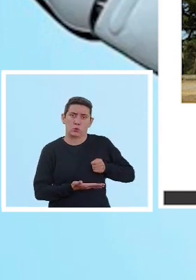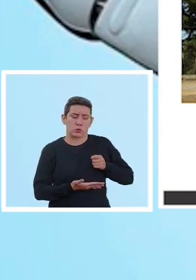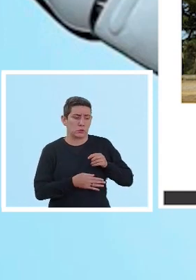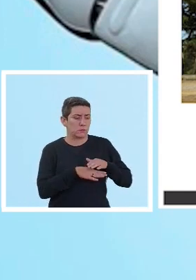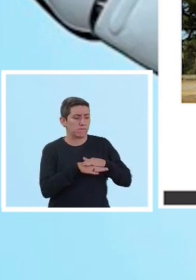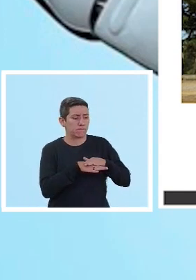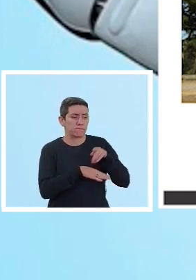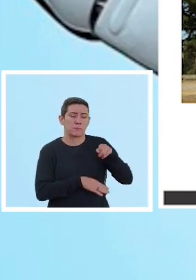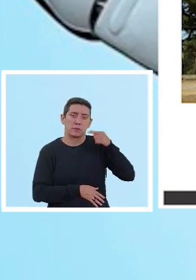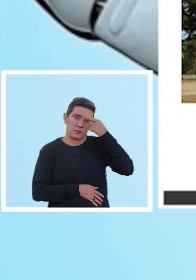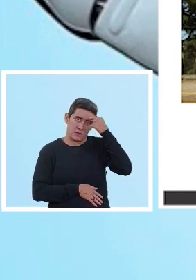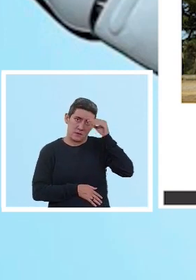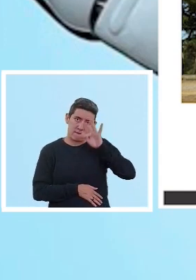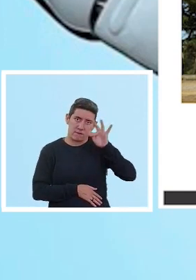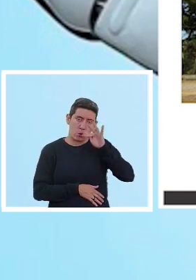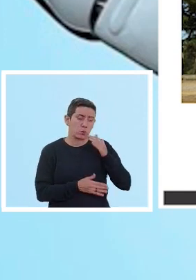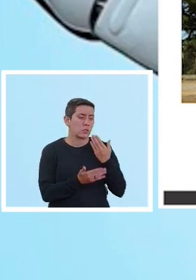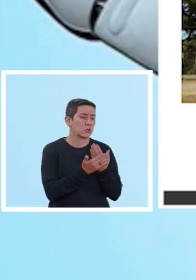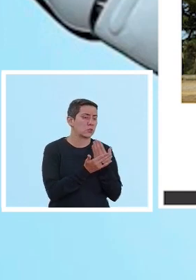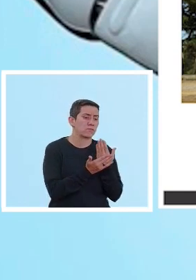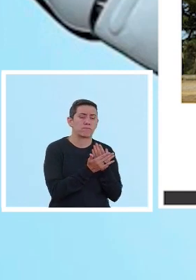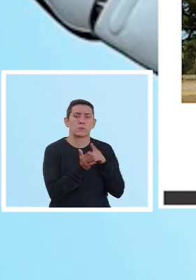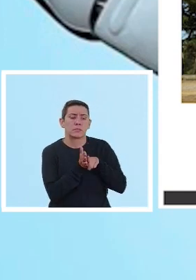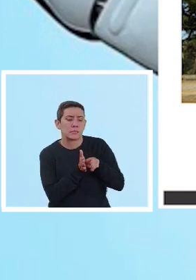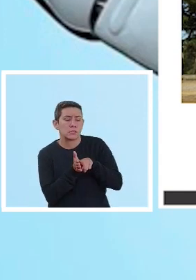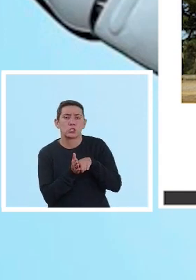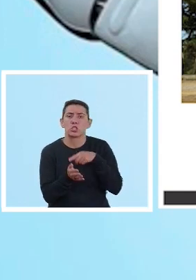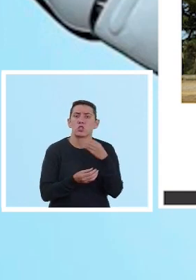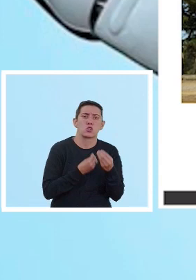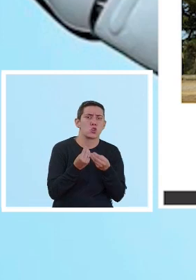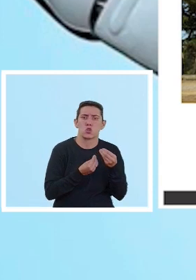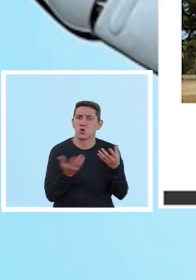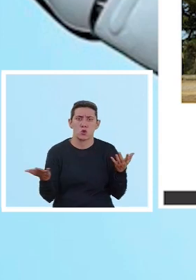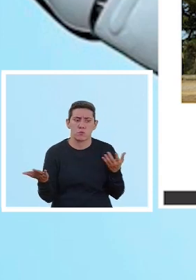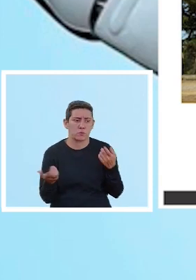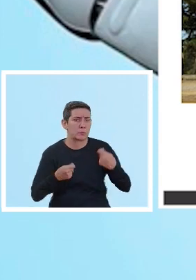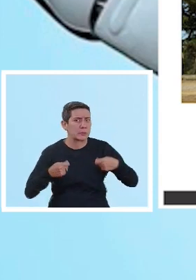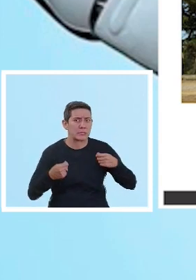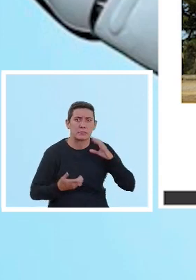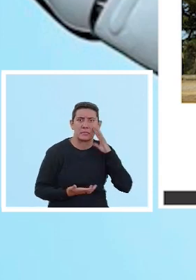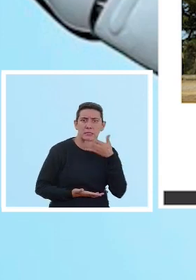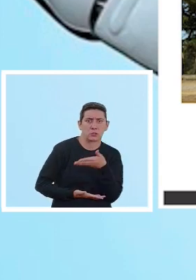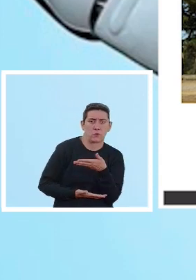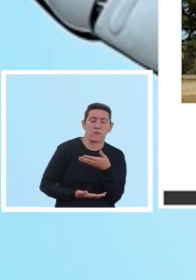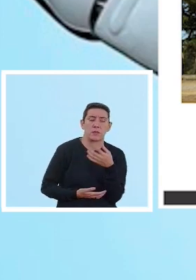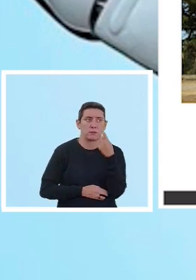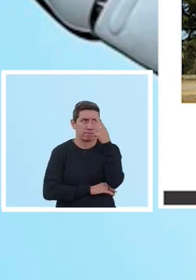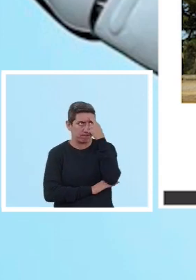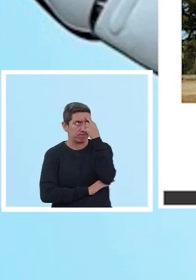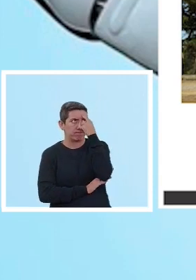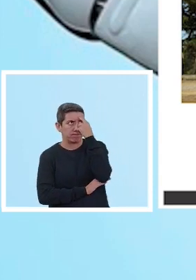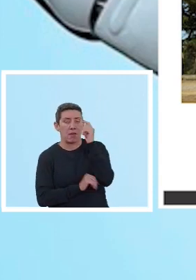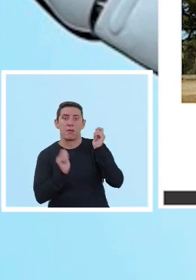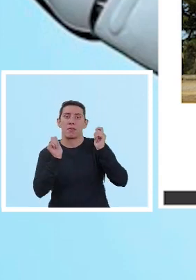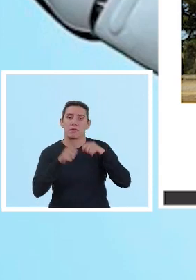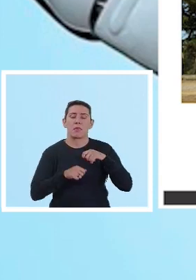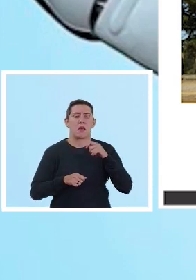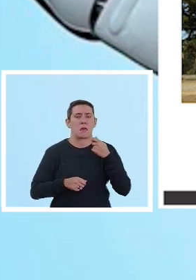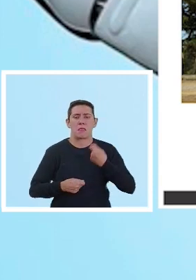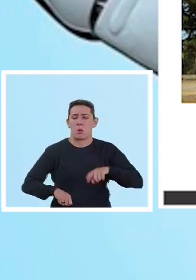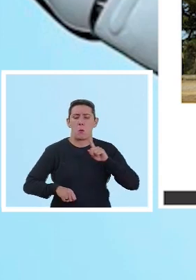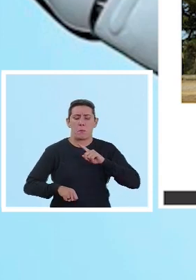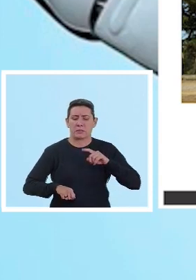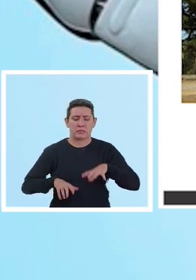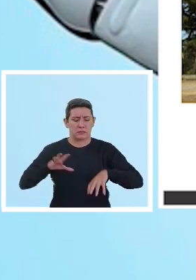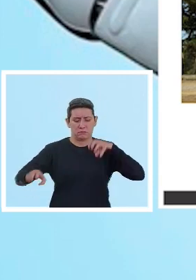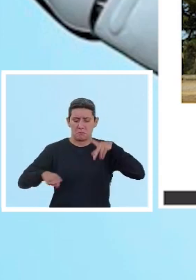a universidade chegou até o nosso grupo de pesquisa e nós desenvolvemos uma solução em que não seria necessário destruir as bombas